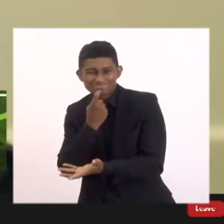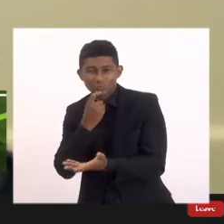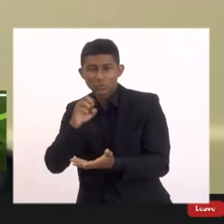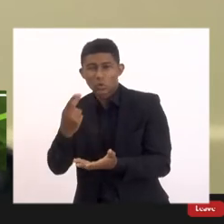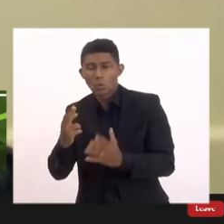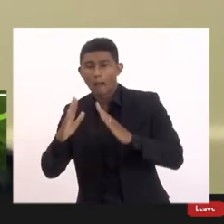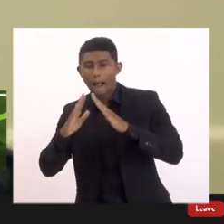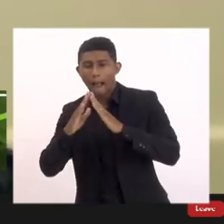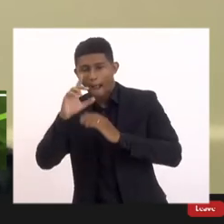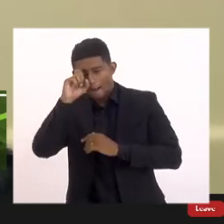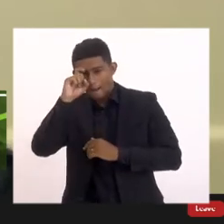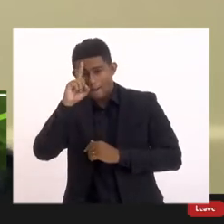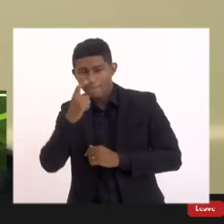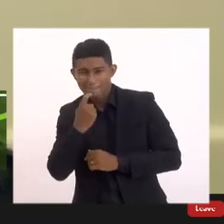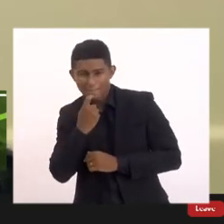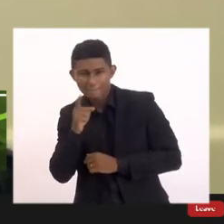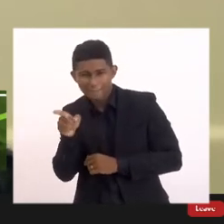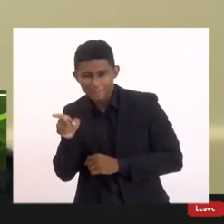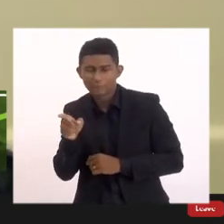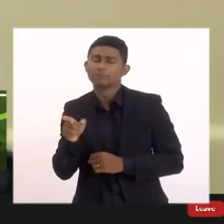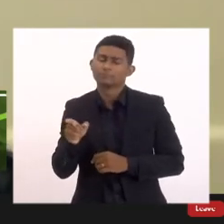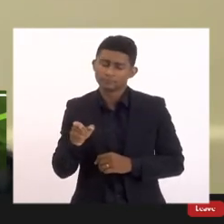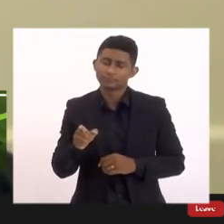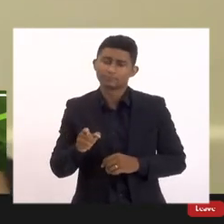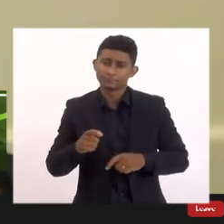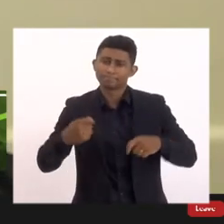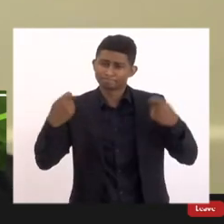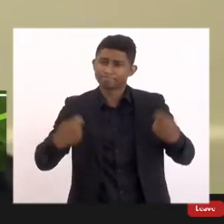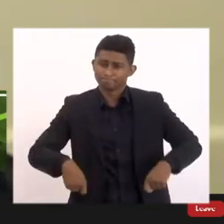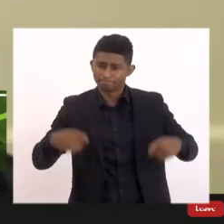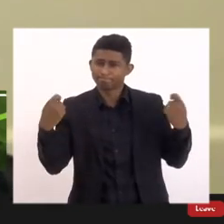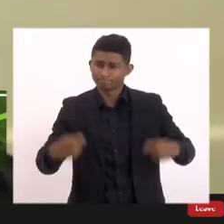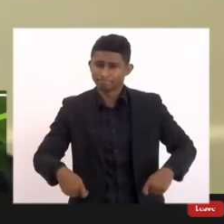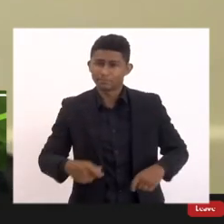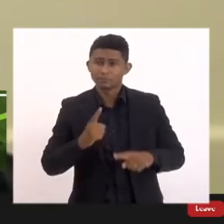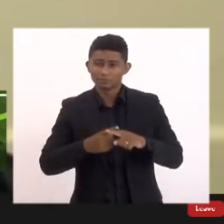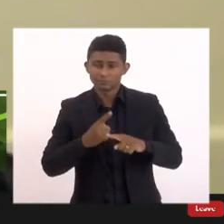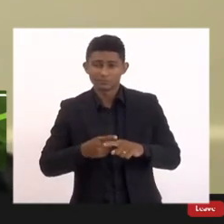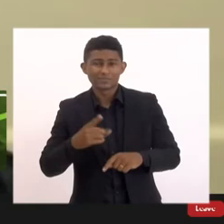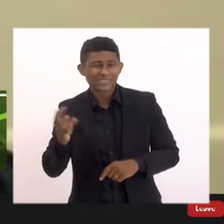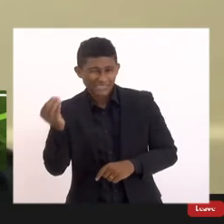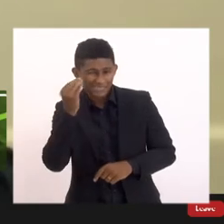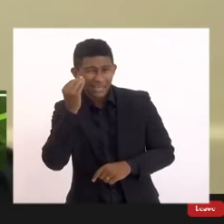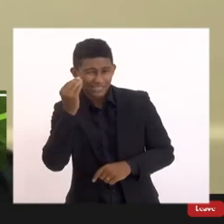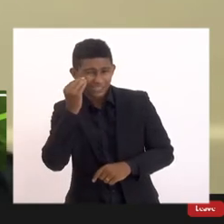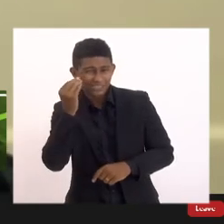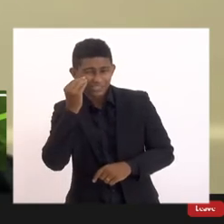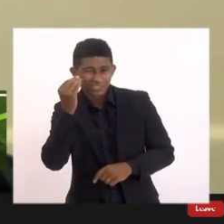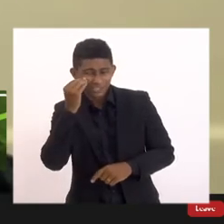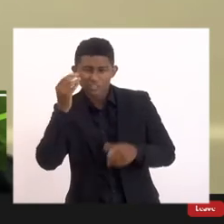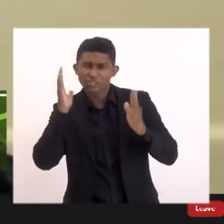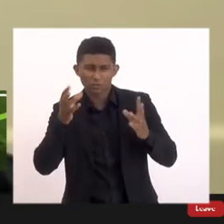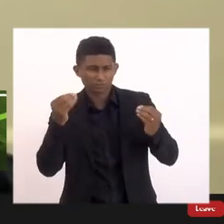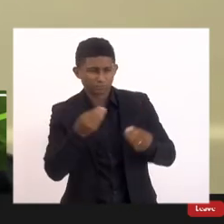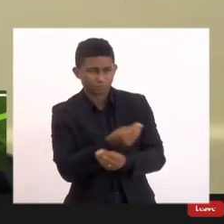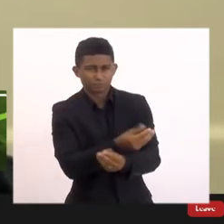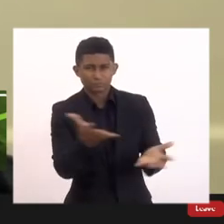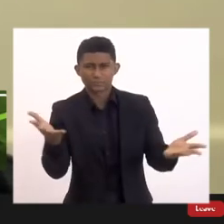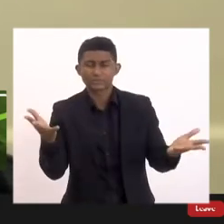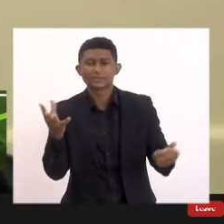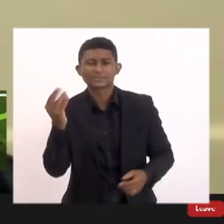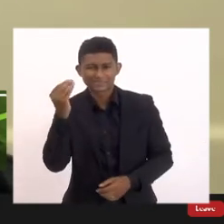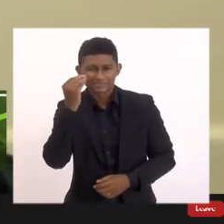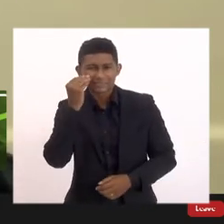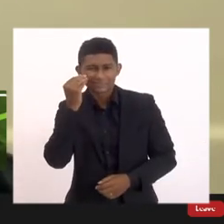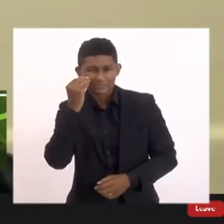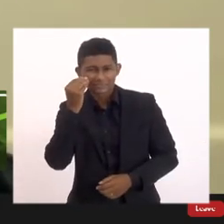foram distribuídos pelo Ministério, o Estado redistribuiu esses testes. Foi uma quantidade grande de testes distribuídos